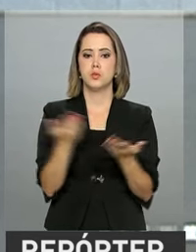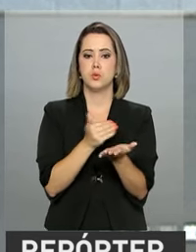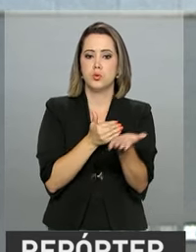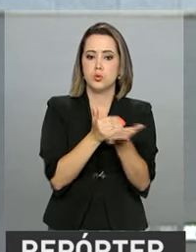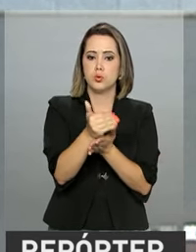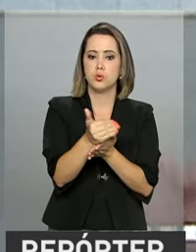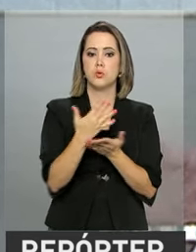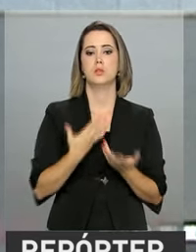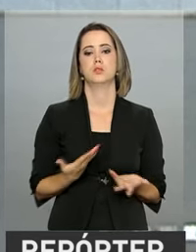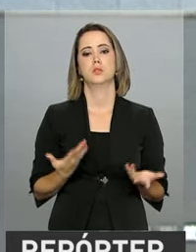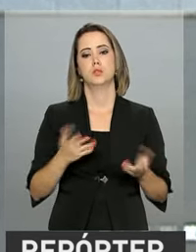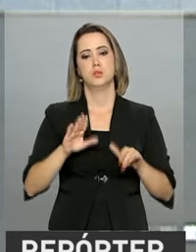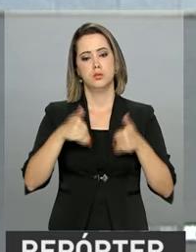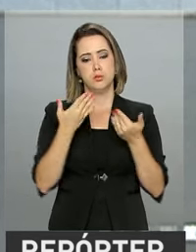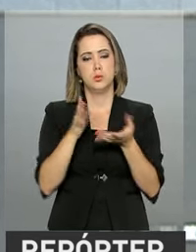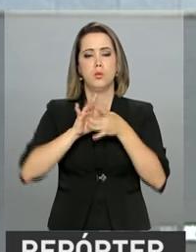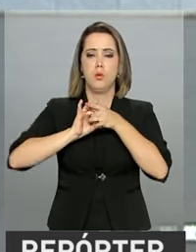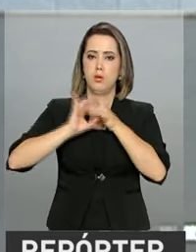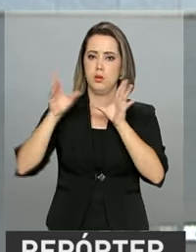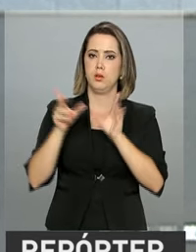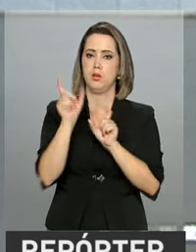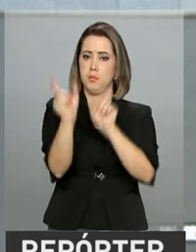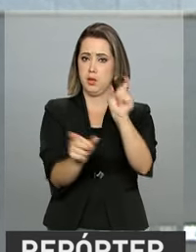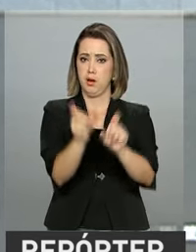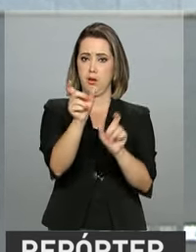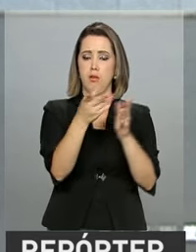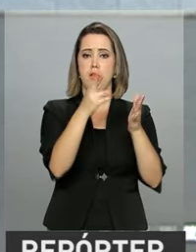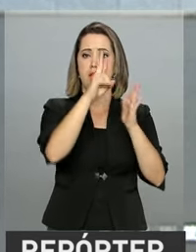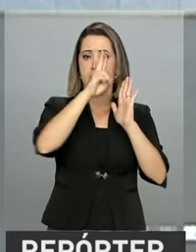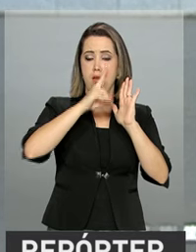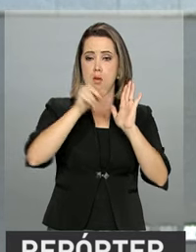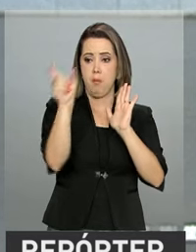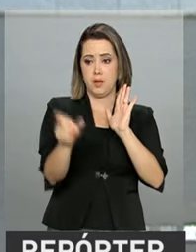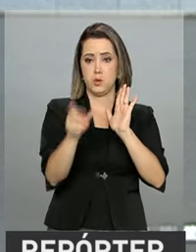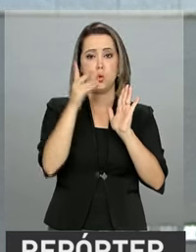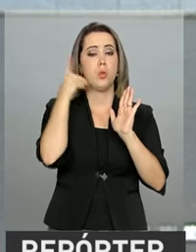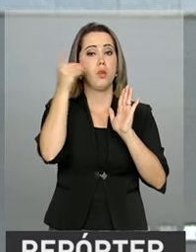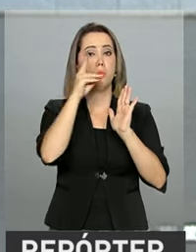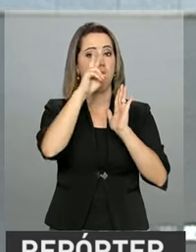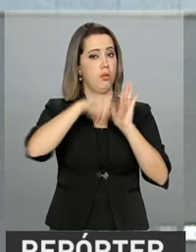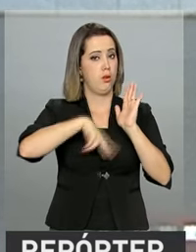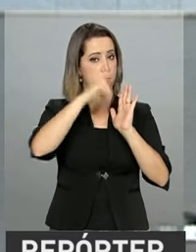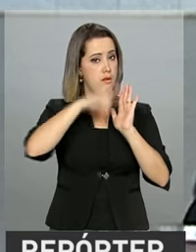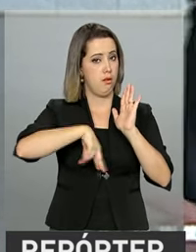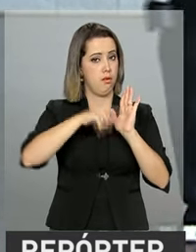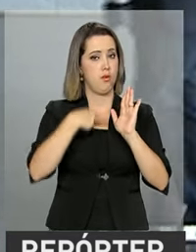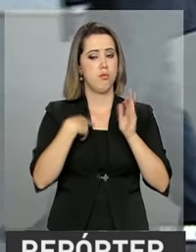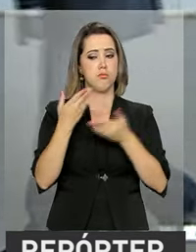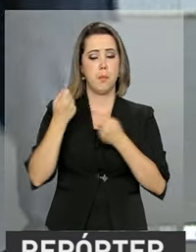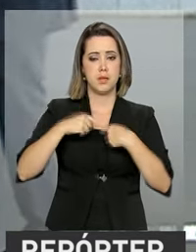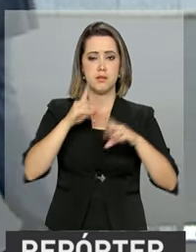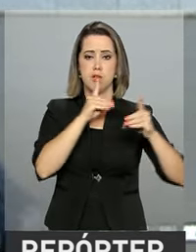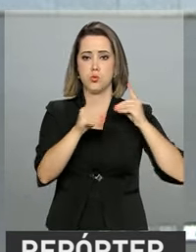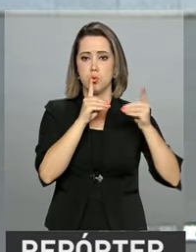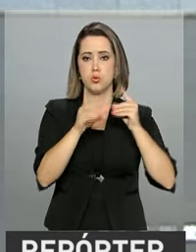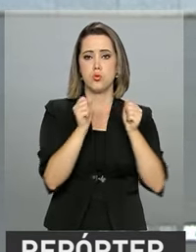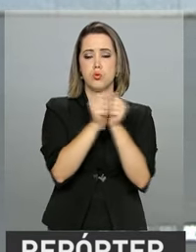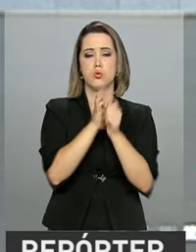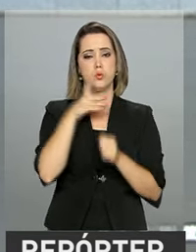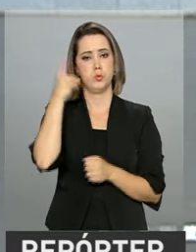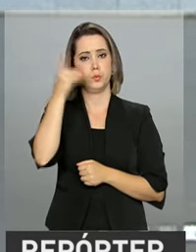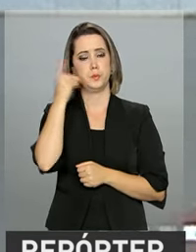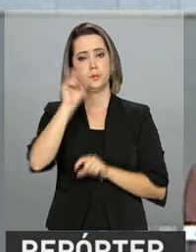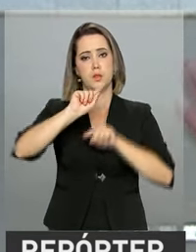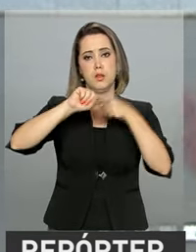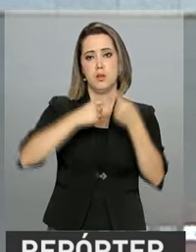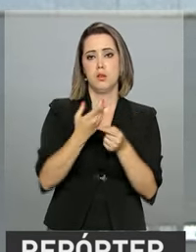não é então eu autorizei o nosso relator o deputado Artur Maia a fazer as negociações que fossem necessárias